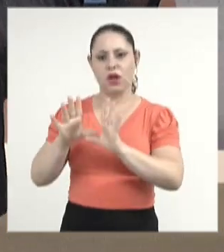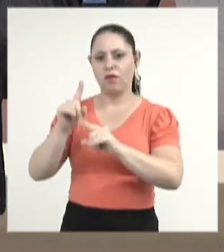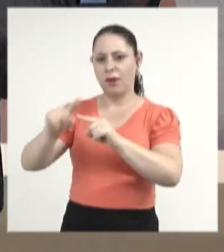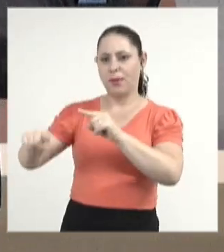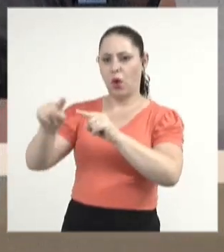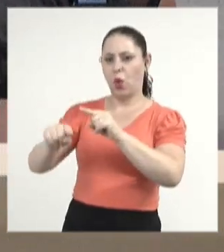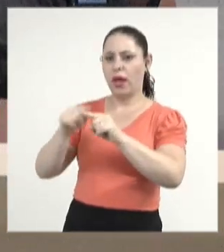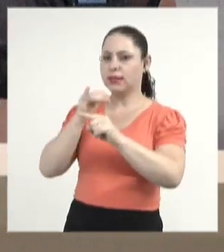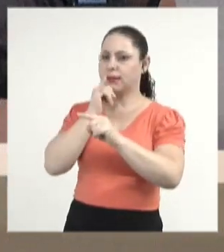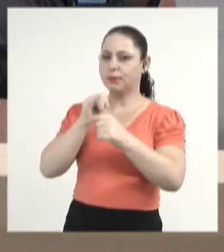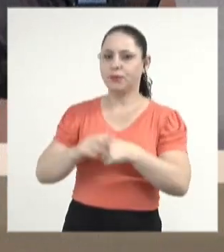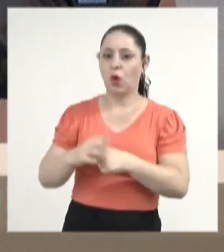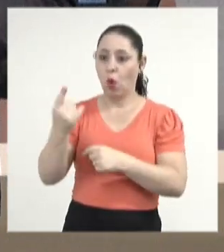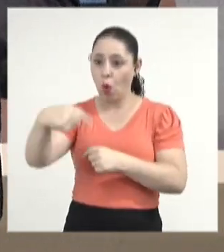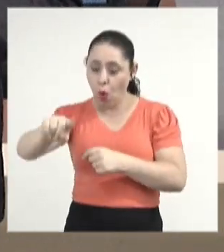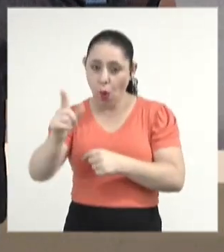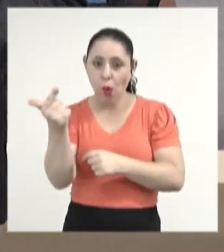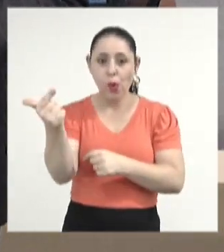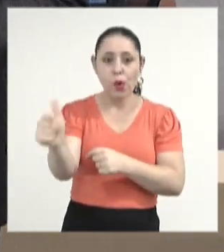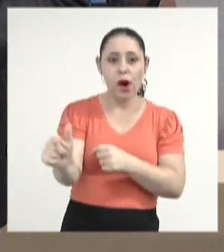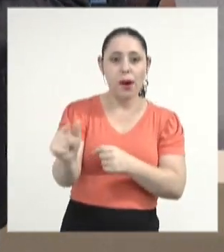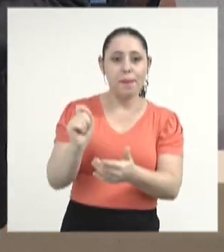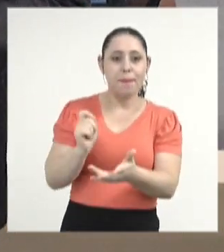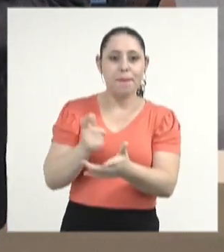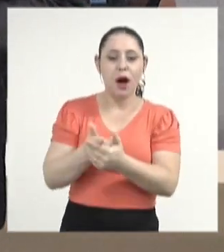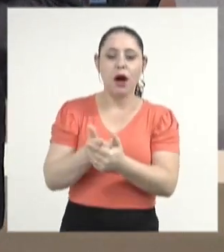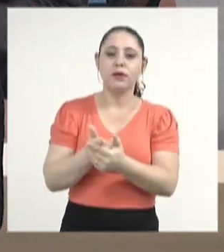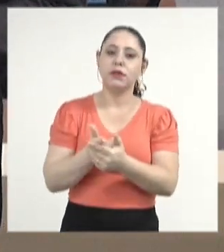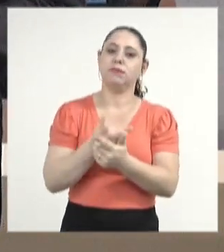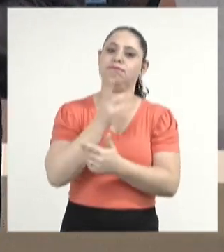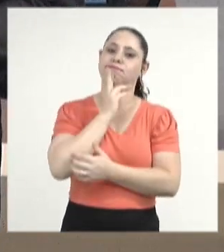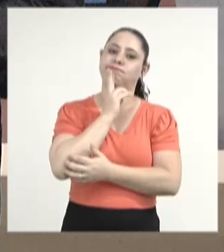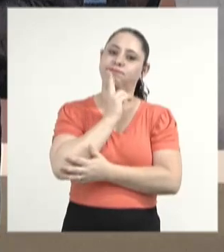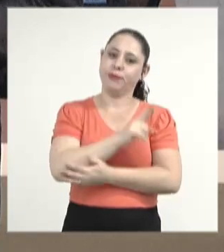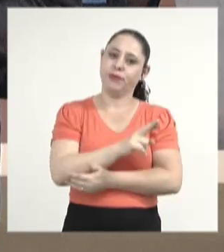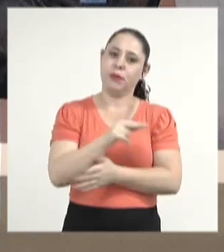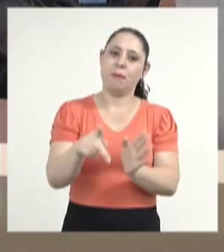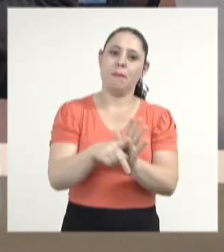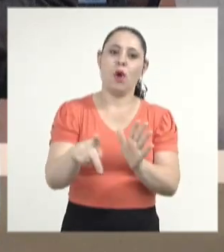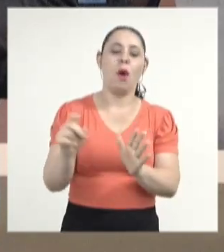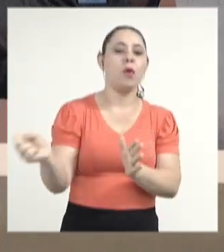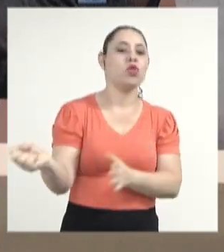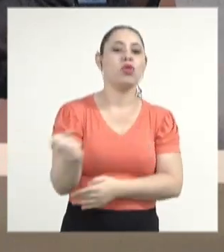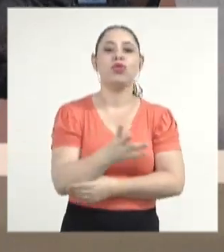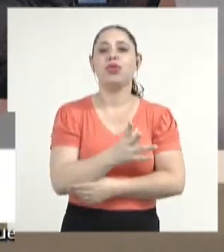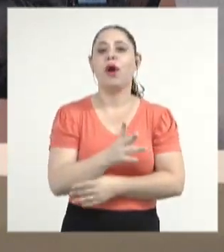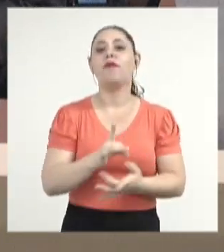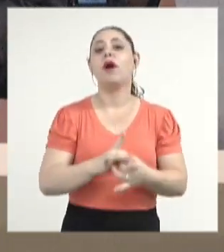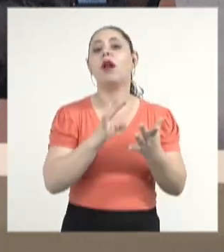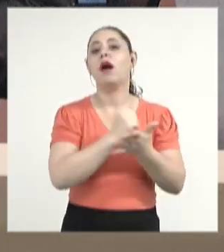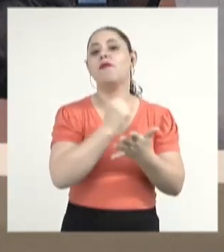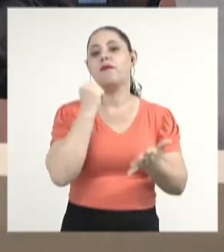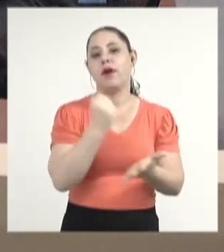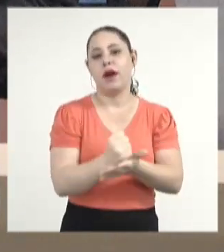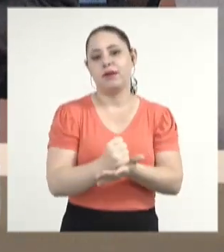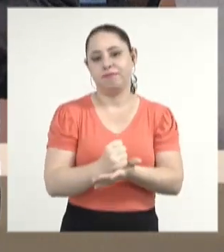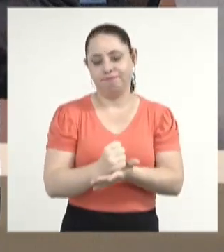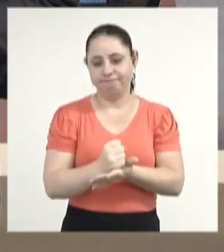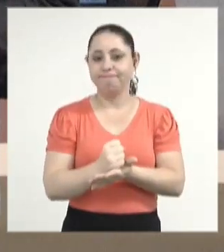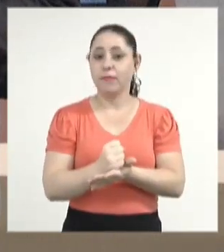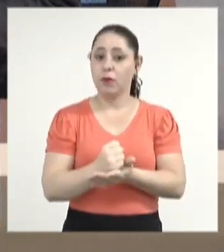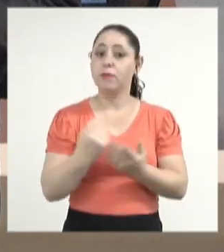a deturpação através da compra de resultados para a renovação de licenças ambientais